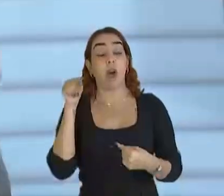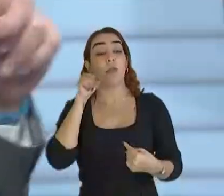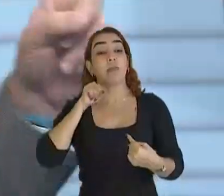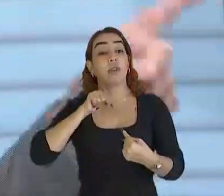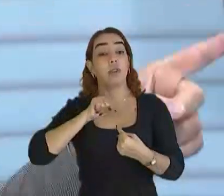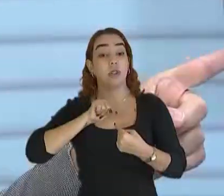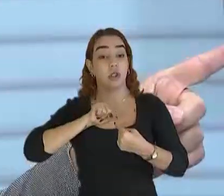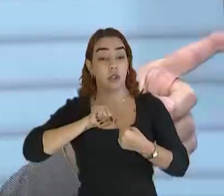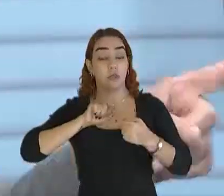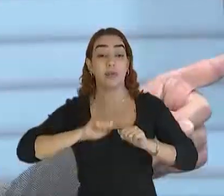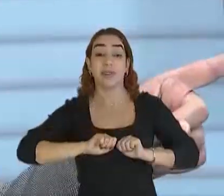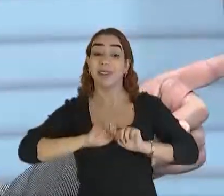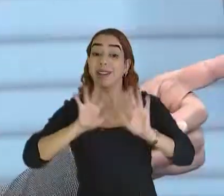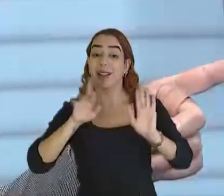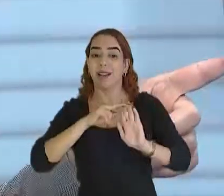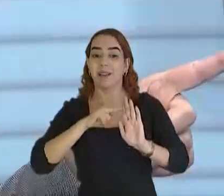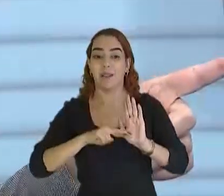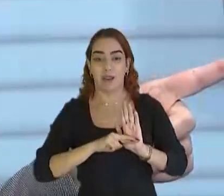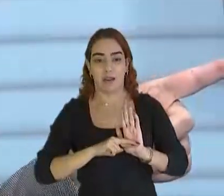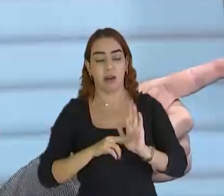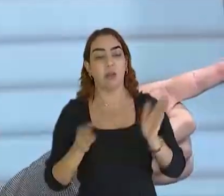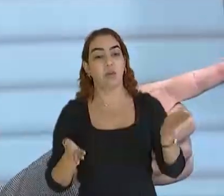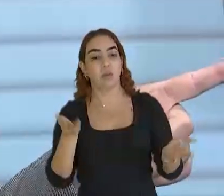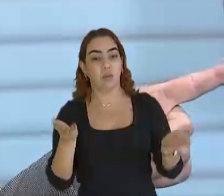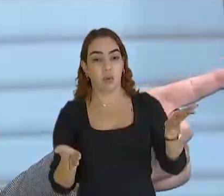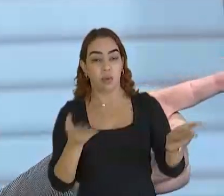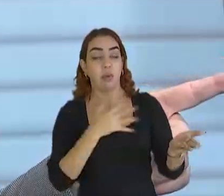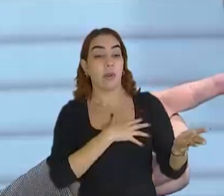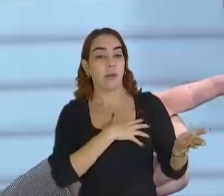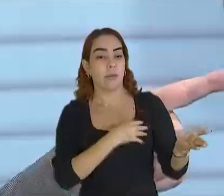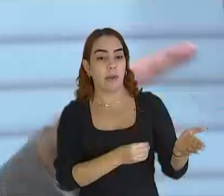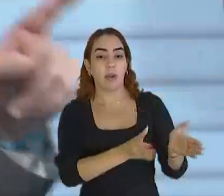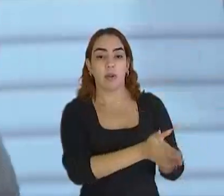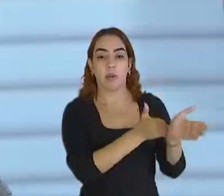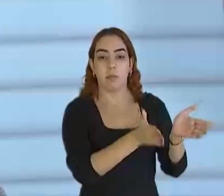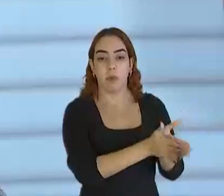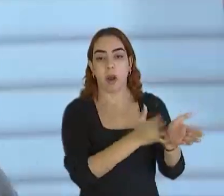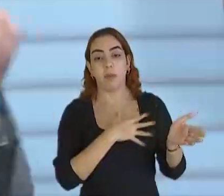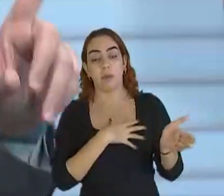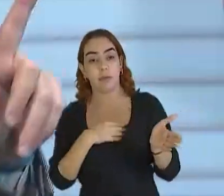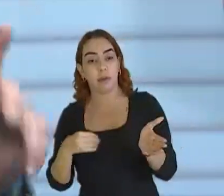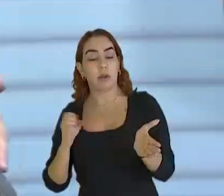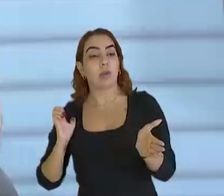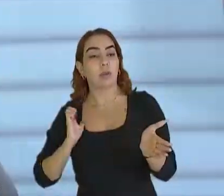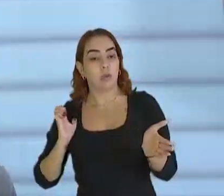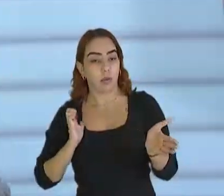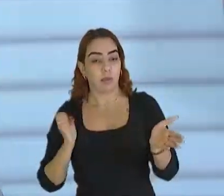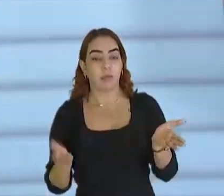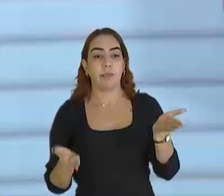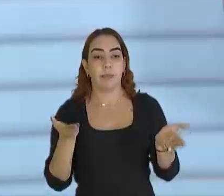para tratar tanto o filho da classe média como o filho da periferia. A grande pergunta, isso é muito importante.